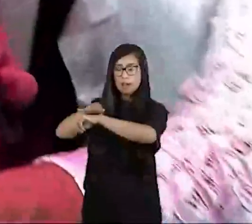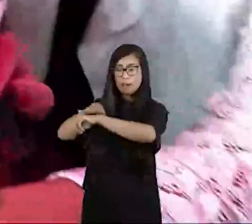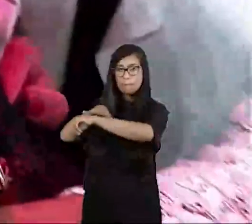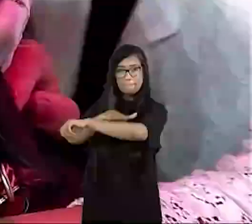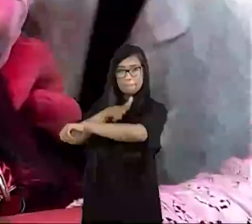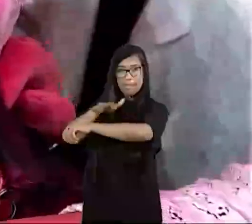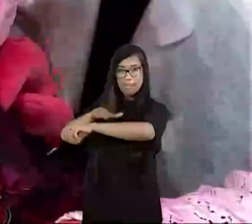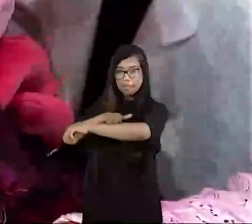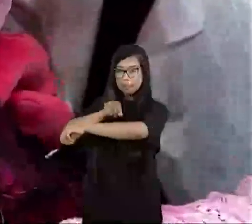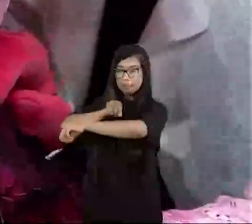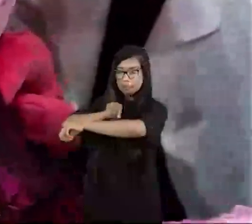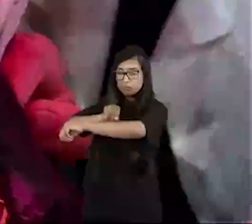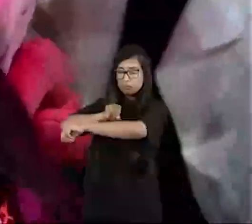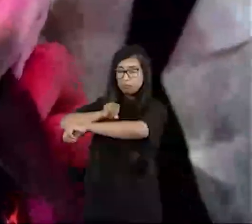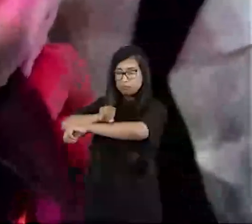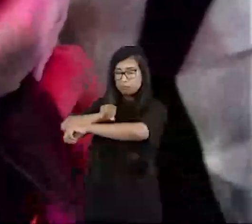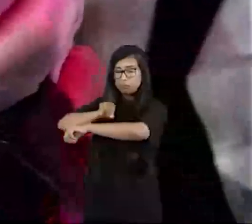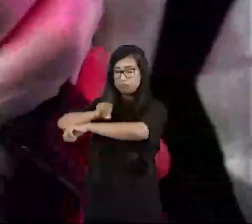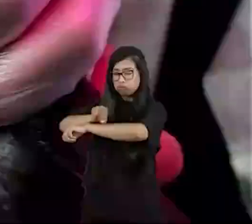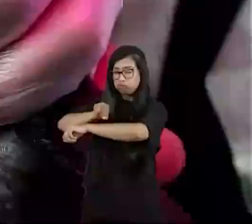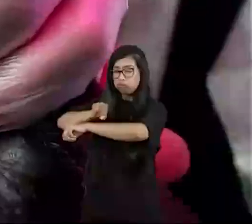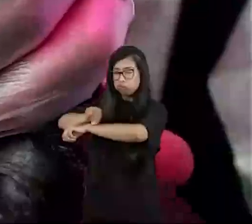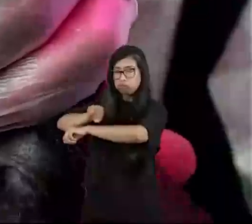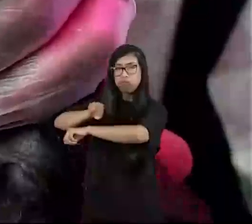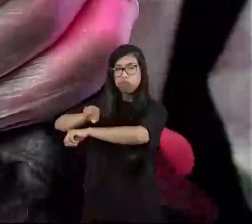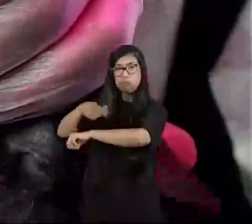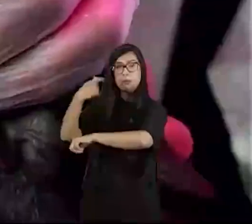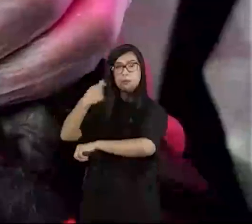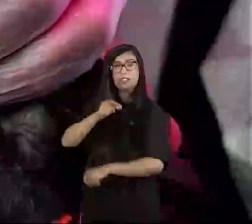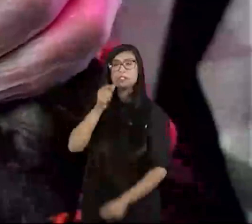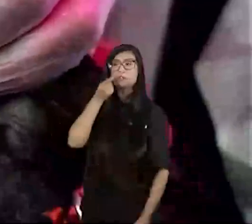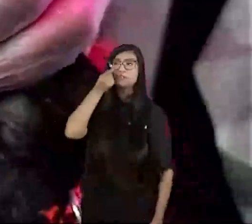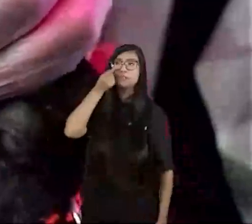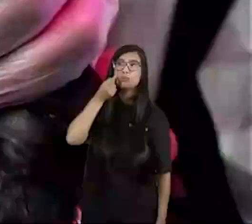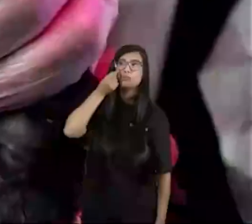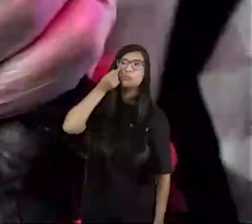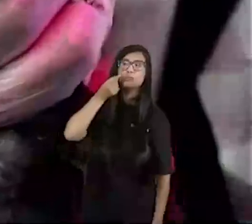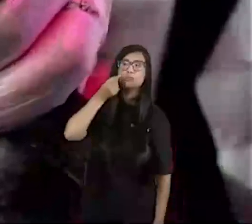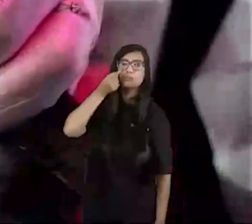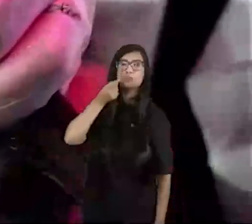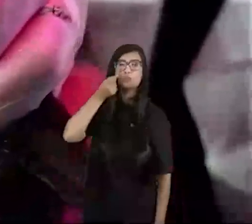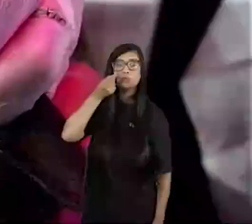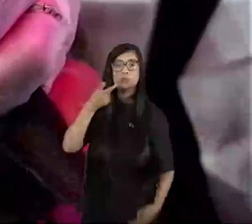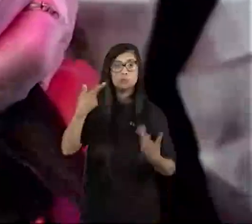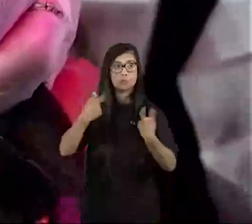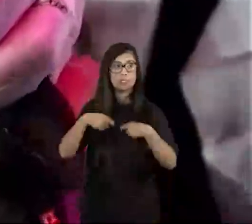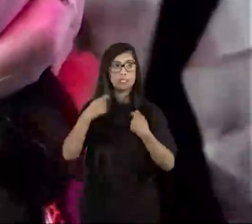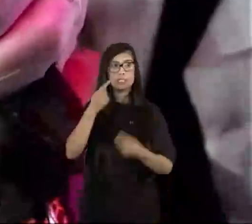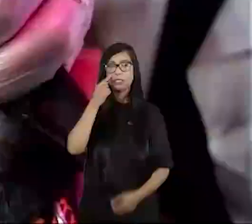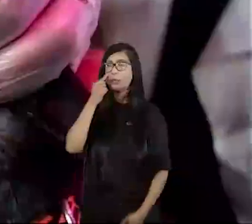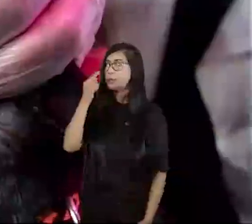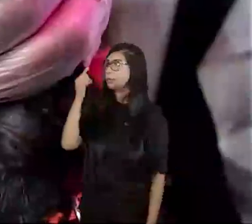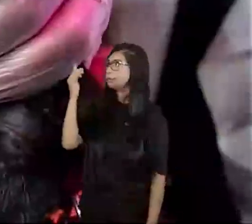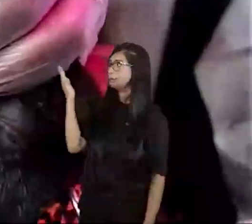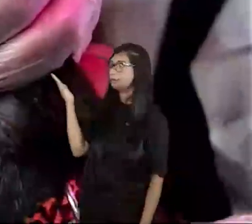eu faço a escarificação da dobra, ela com o olhinho para a câmera.